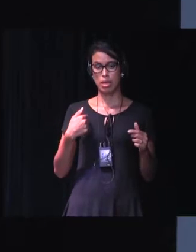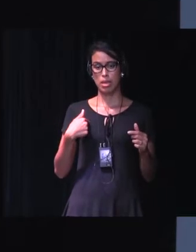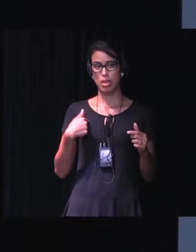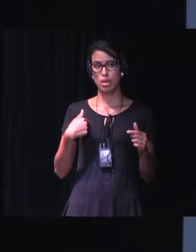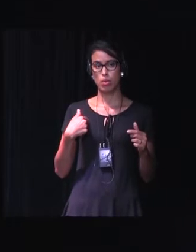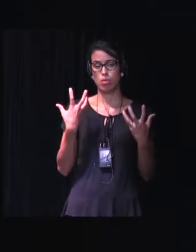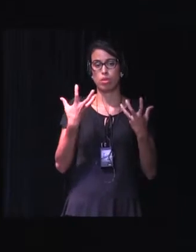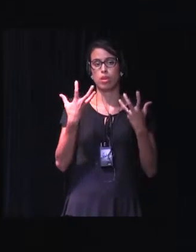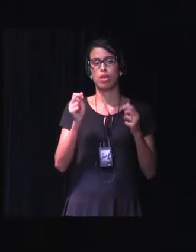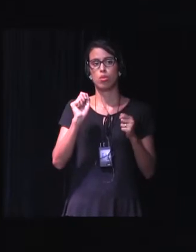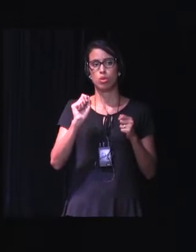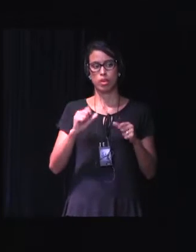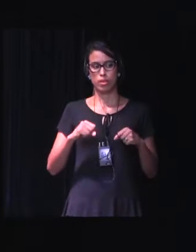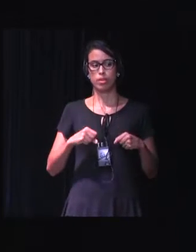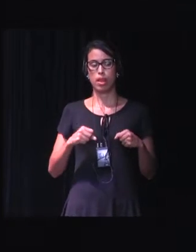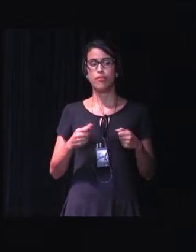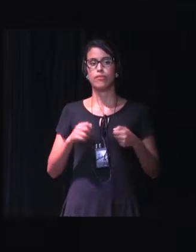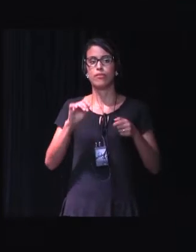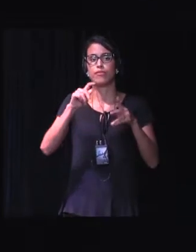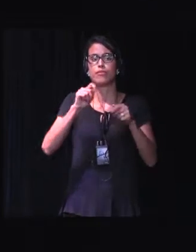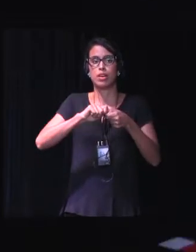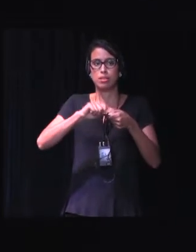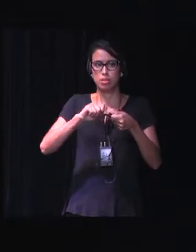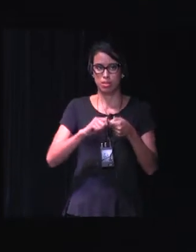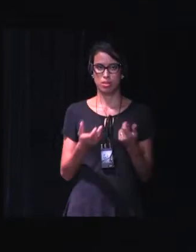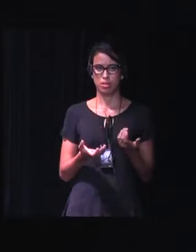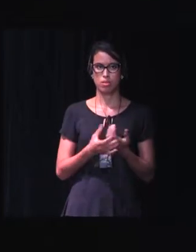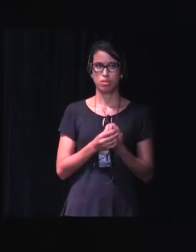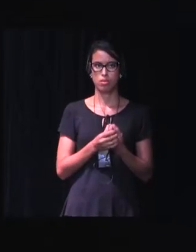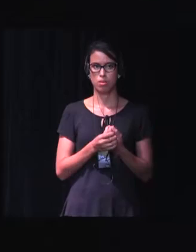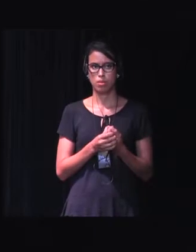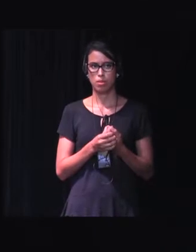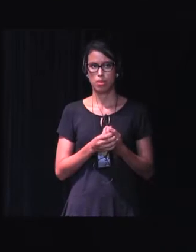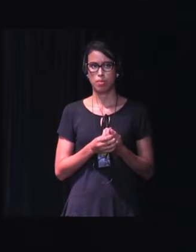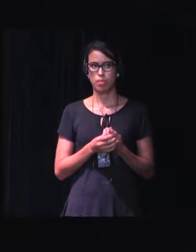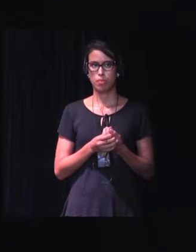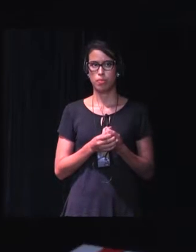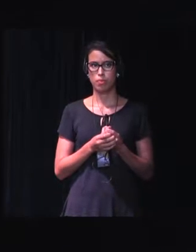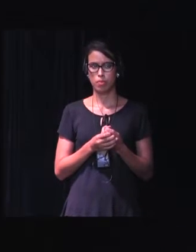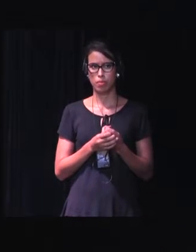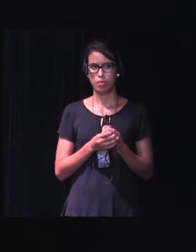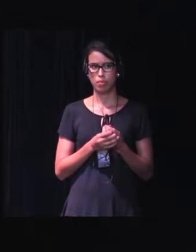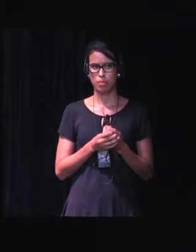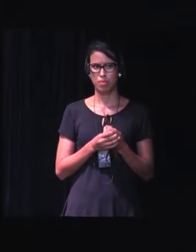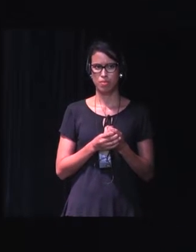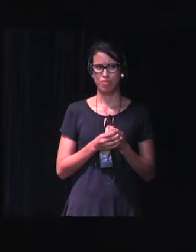substantivo, falamos do ser humano e as condições dos ritos cotidianos